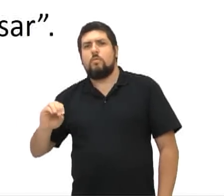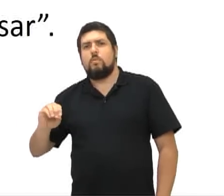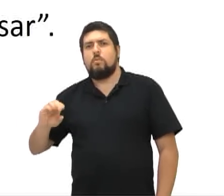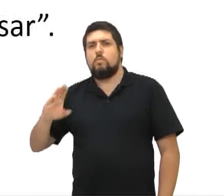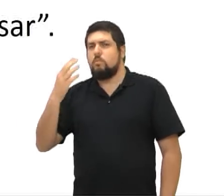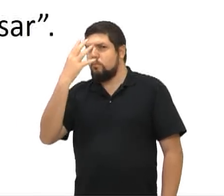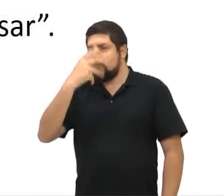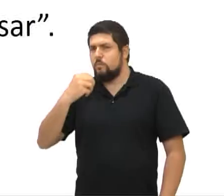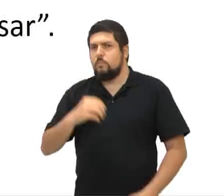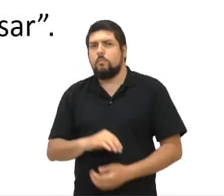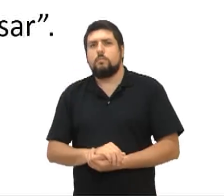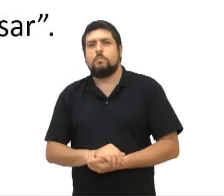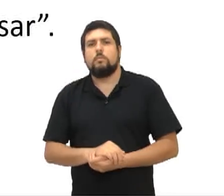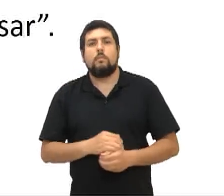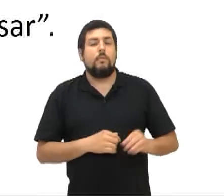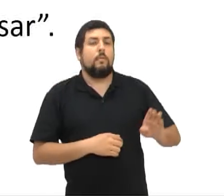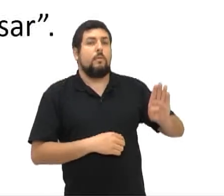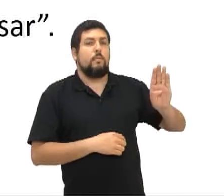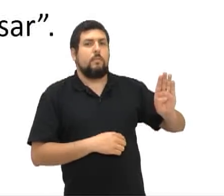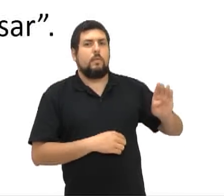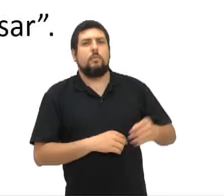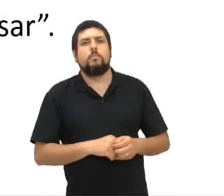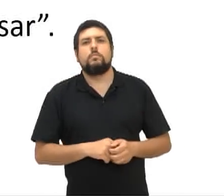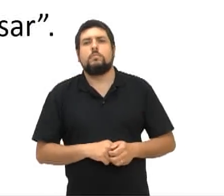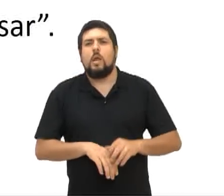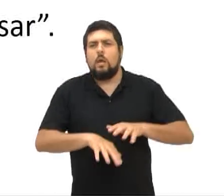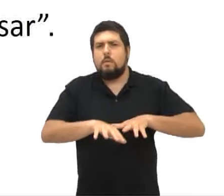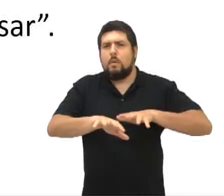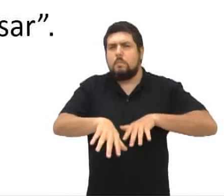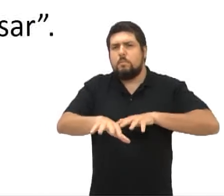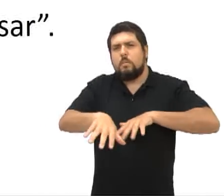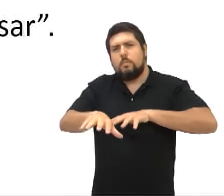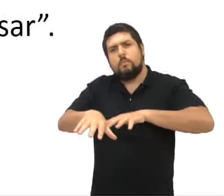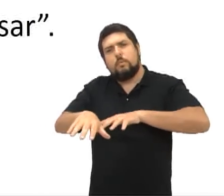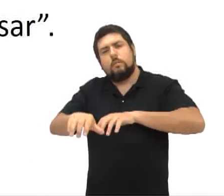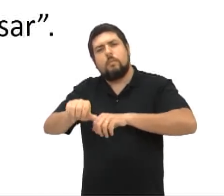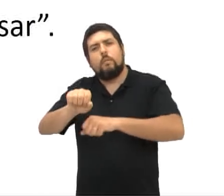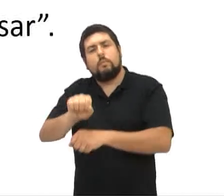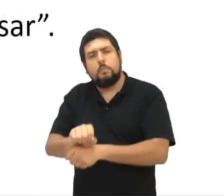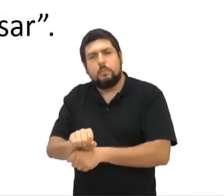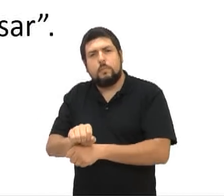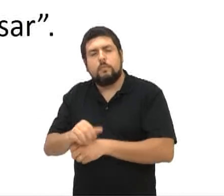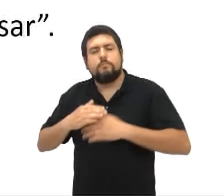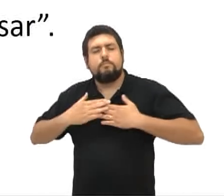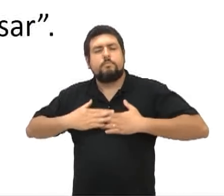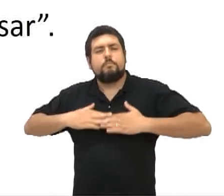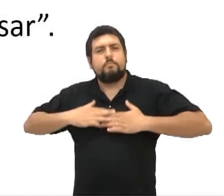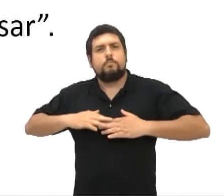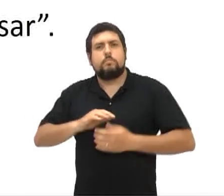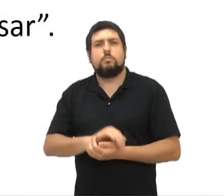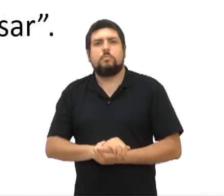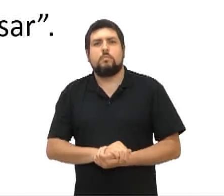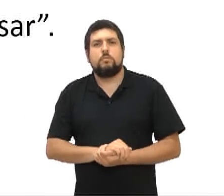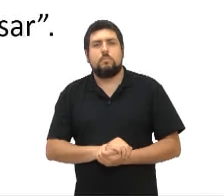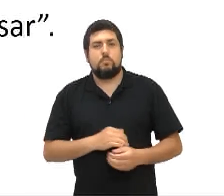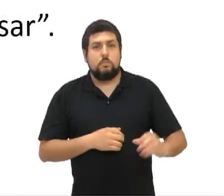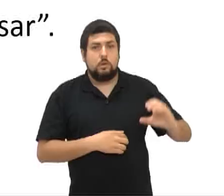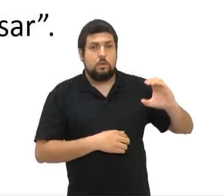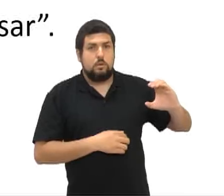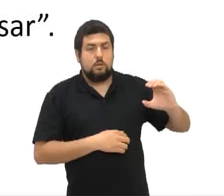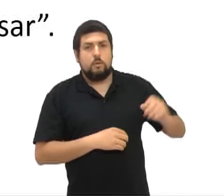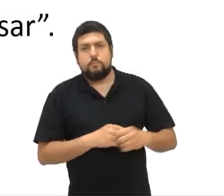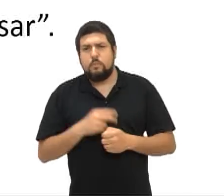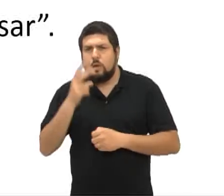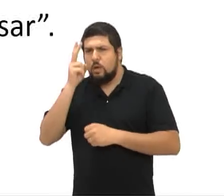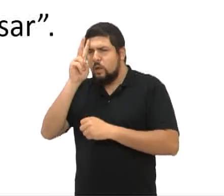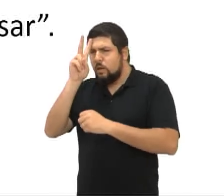Letra B. Os tropeiros passavam por aqui para descansar. Letra C. A história de minha